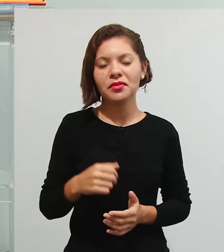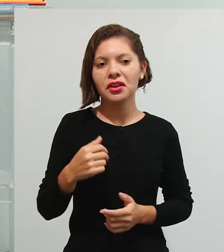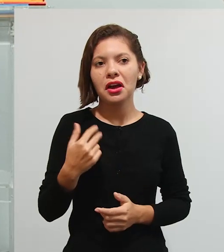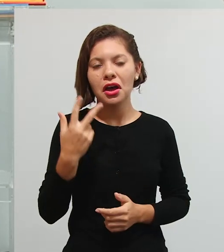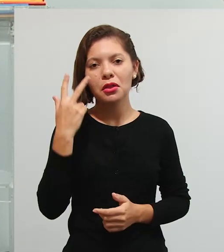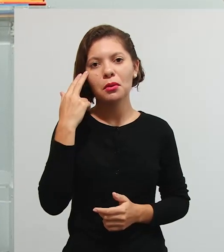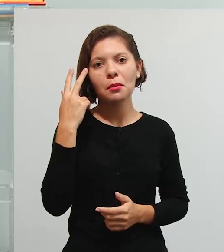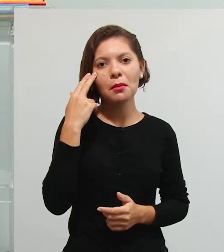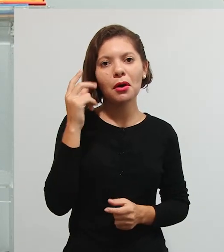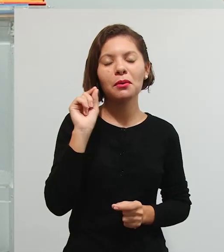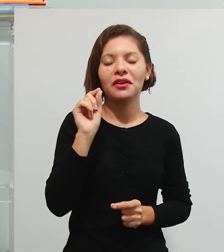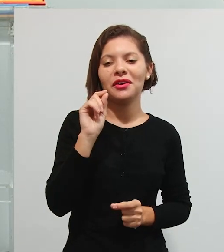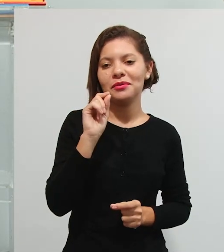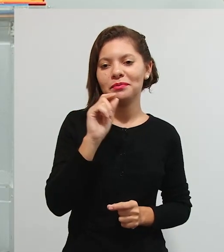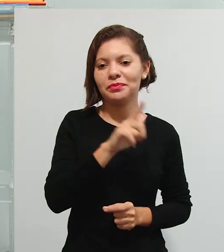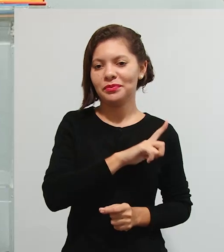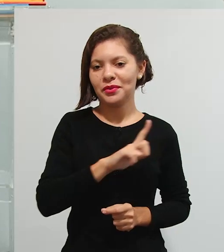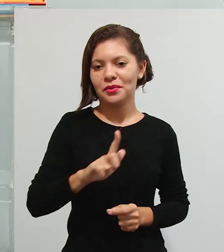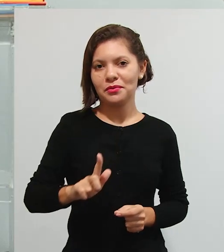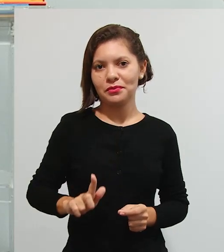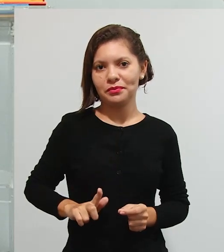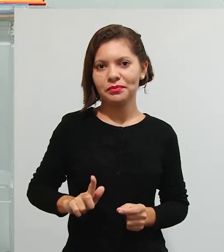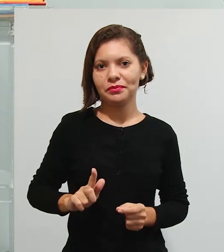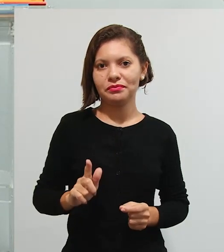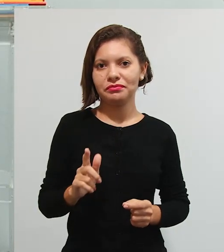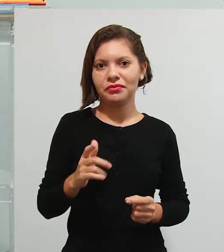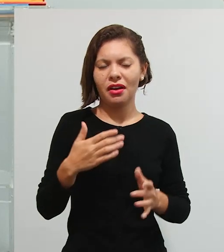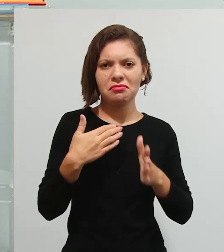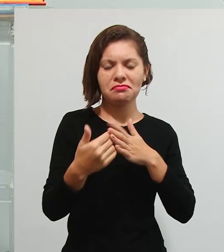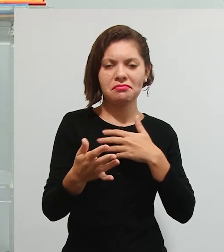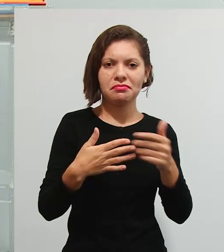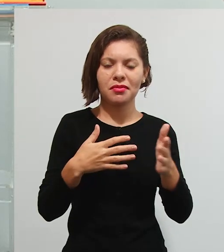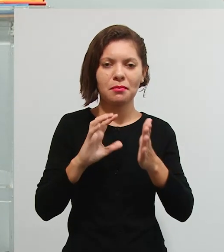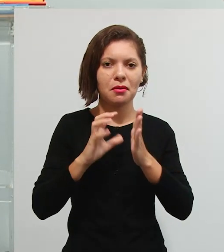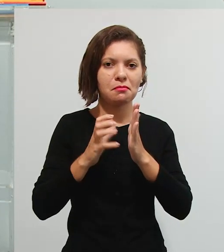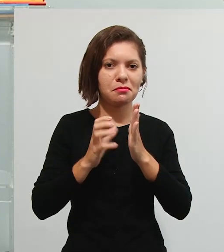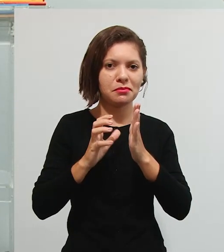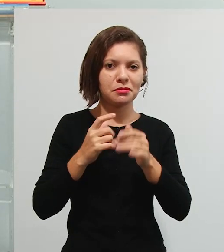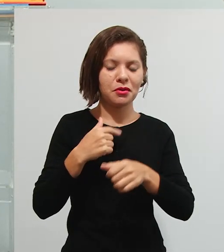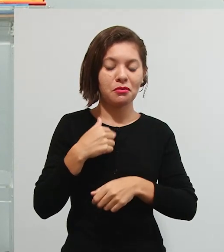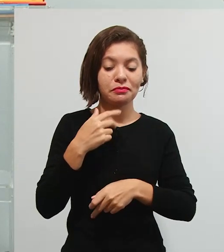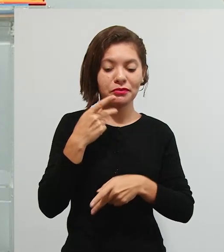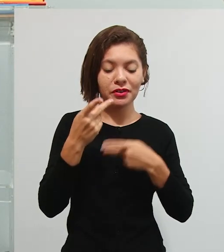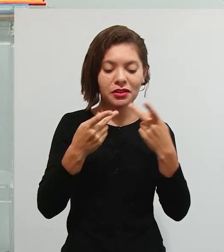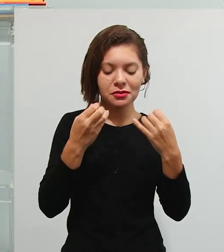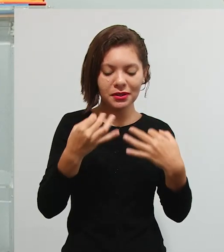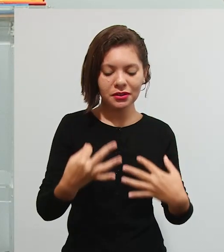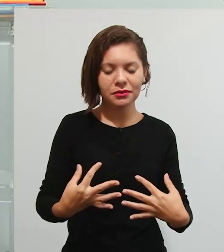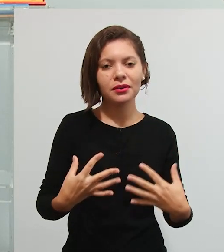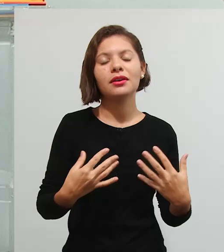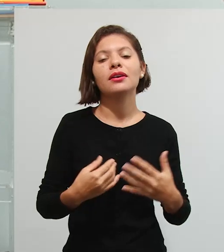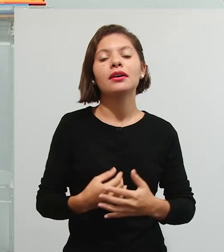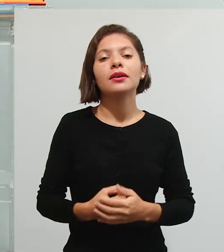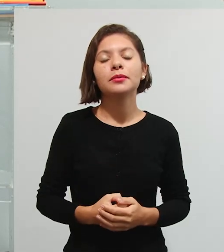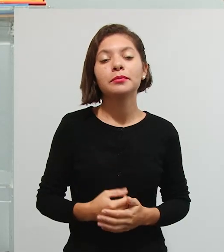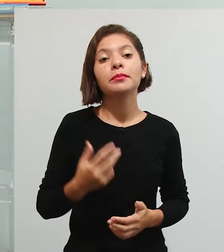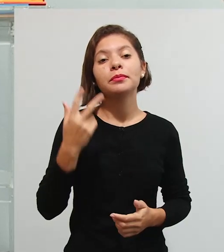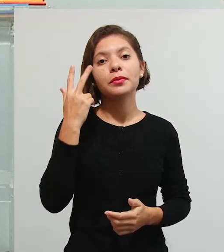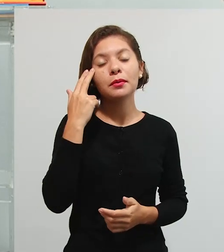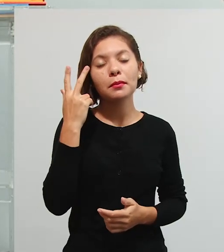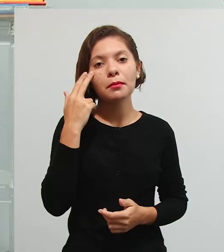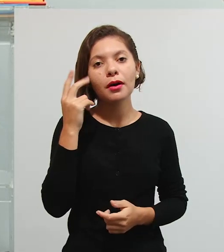as demandas desse público. Então, quando você for pensar, bom, eu vou fazer o trabalho em dupla, eu e minha best, ou eu e o